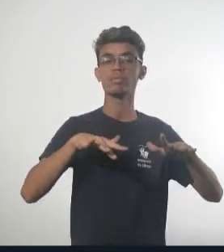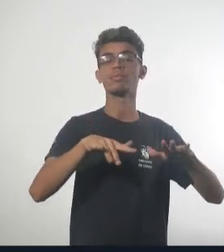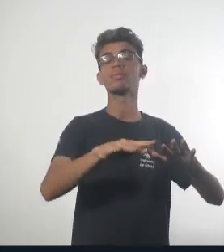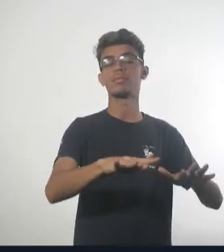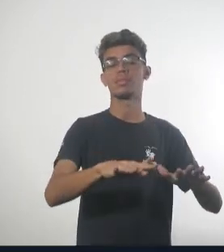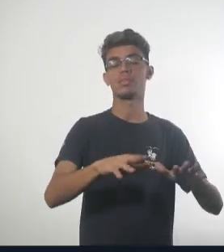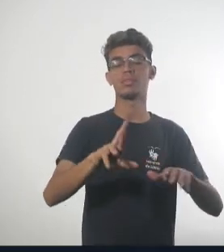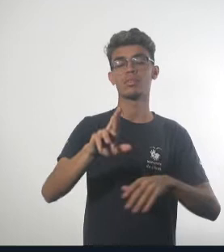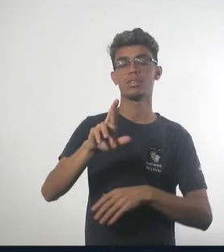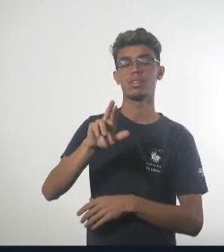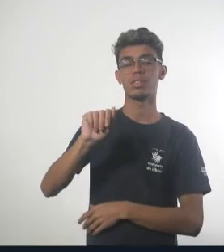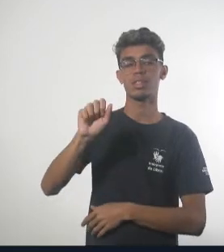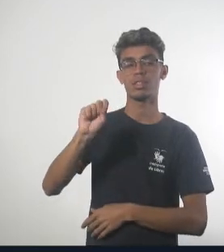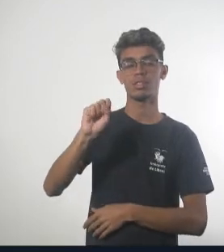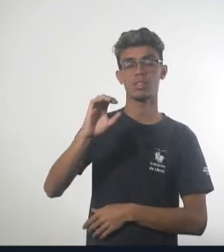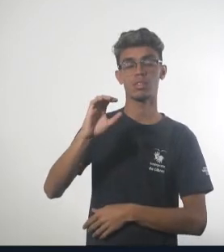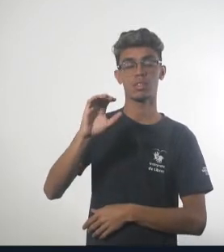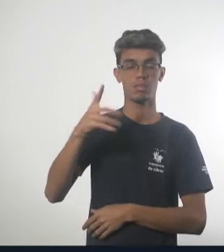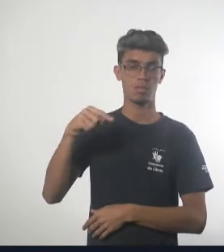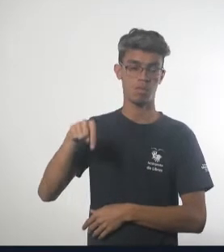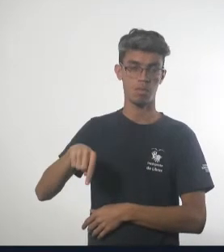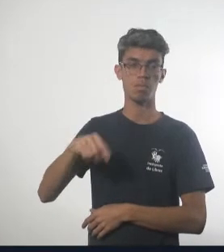partir de um caso índice que foi confirmado.